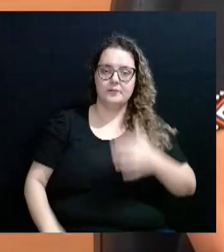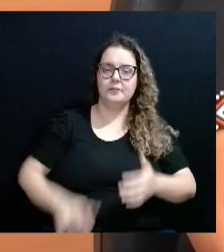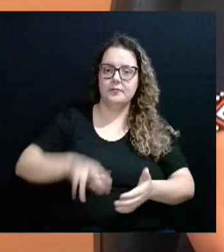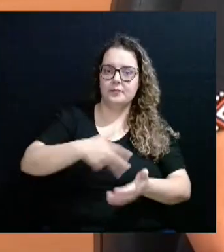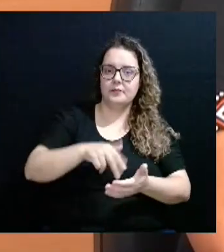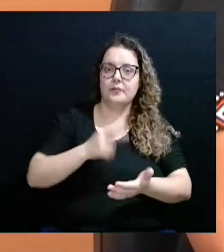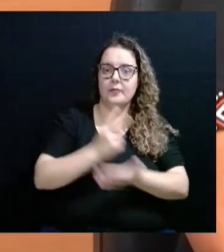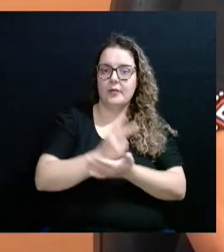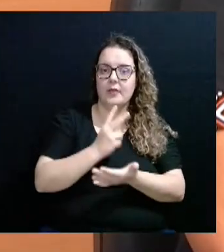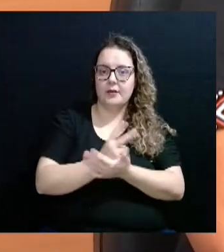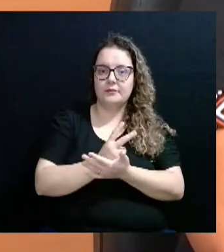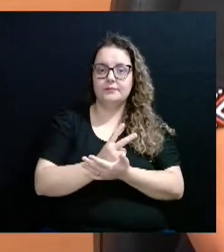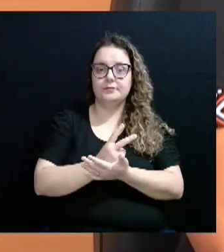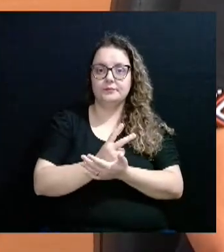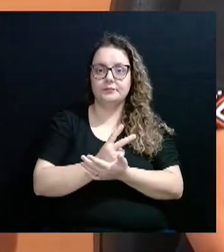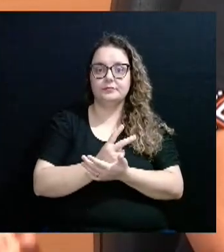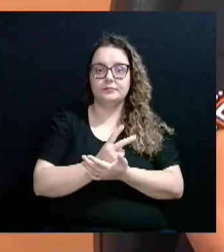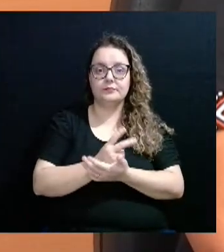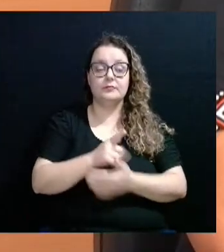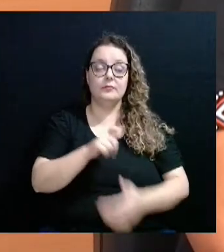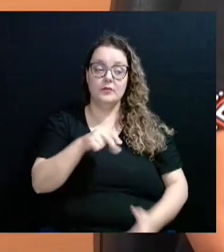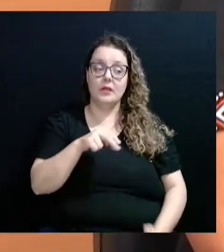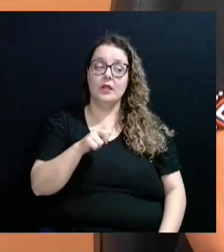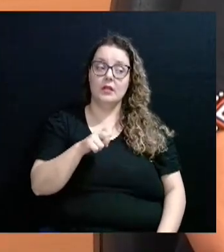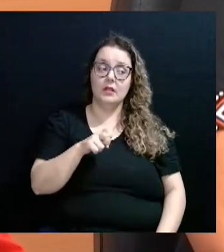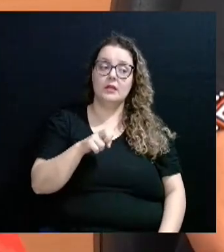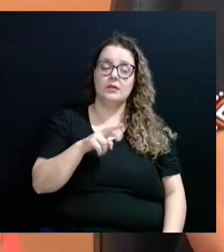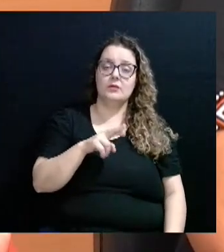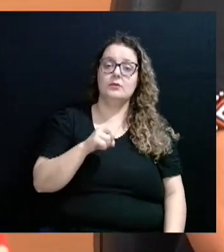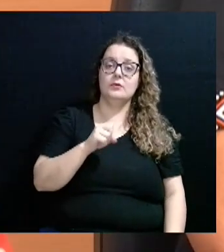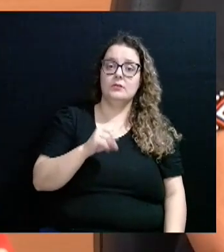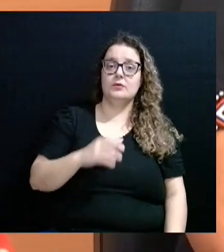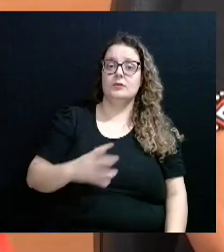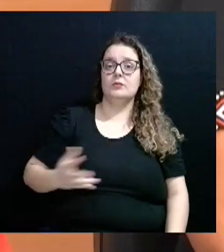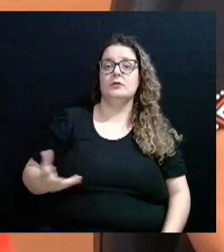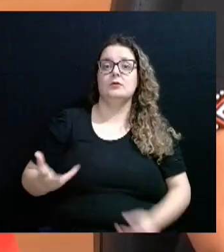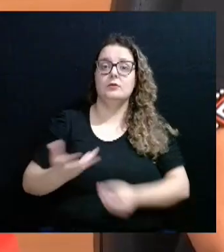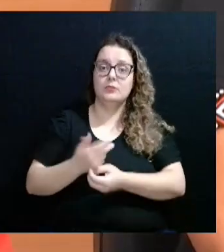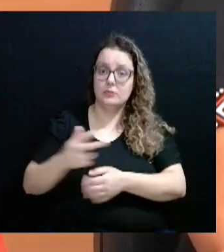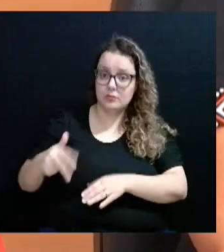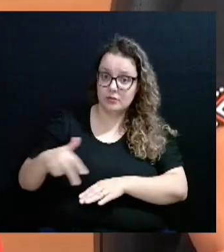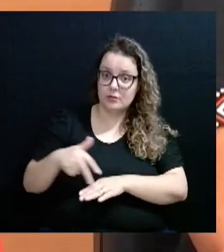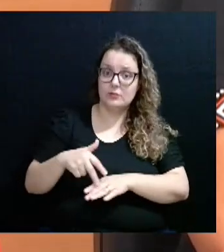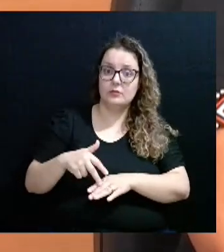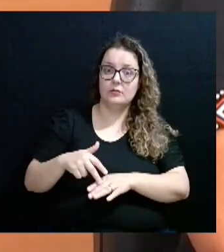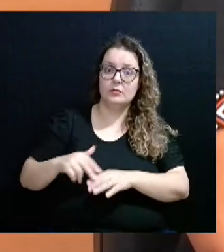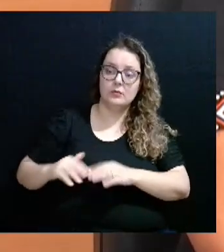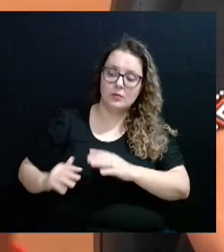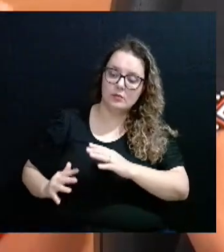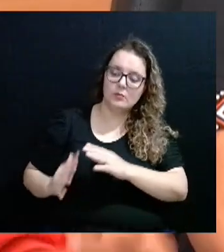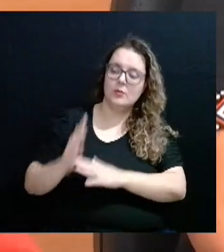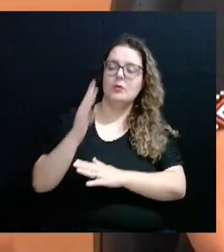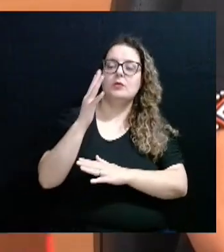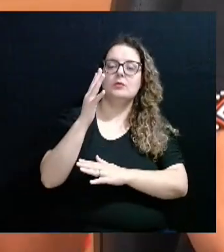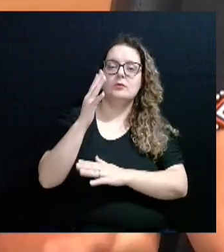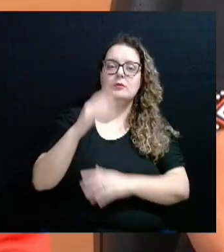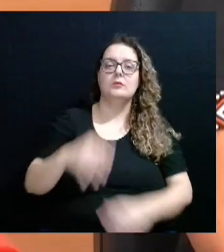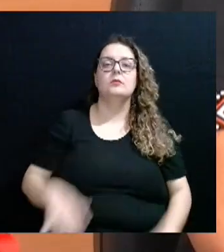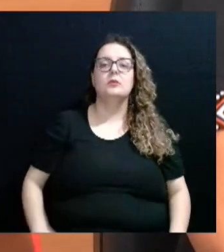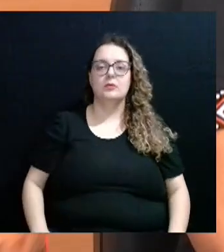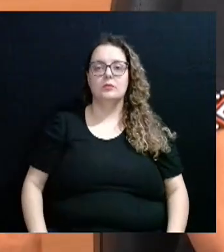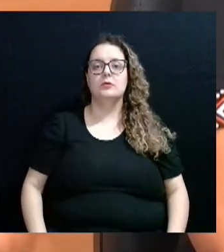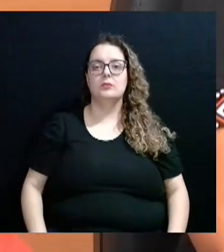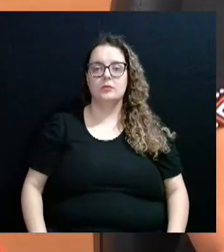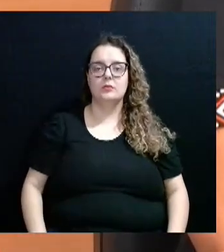generoso, né? Porque os artistas que despontavam, estendiam de imediato, né, a mão para os